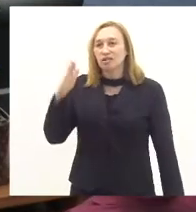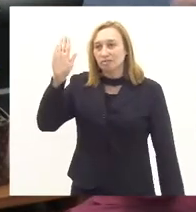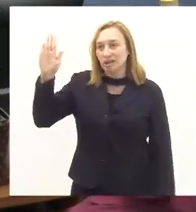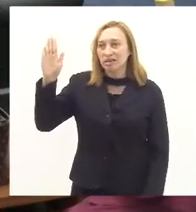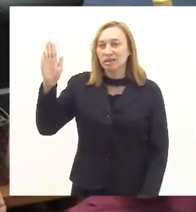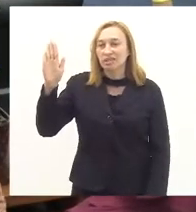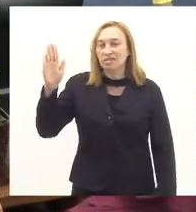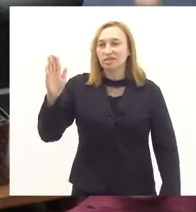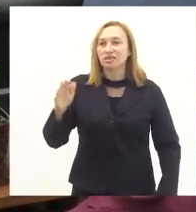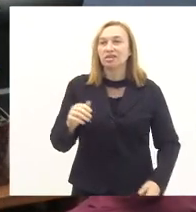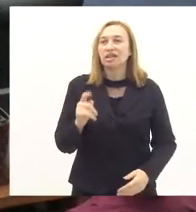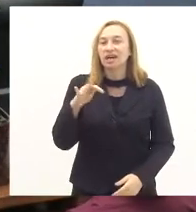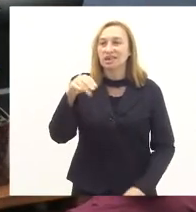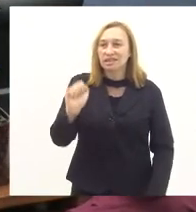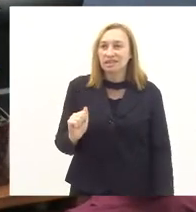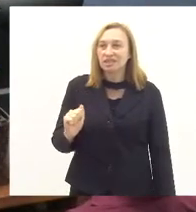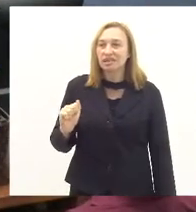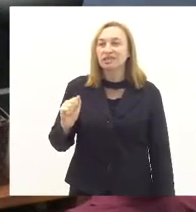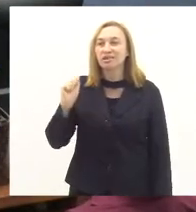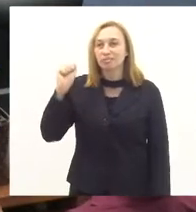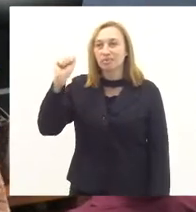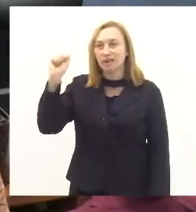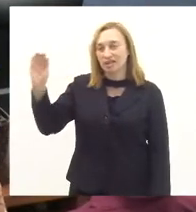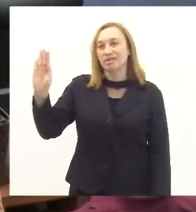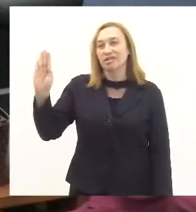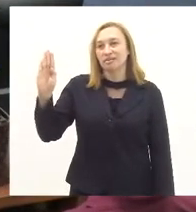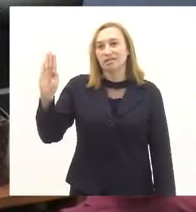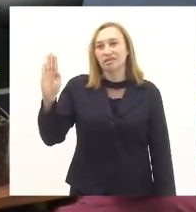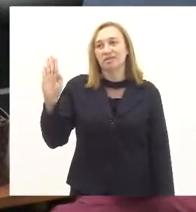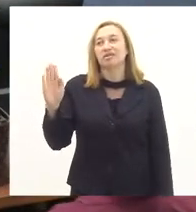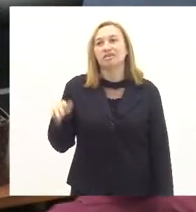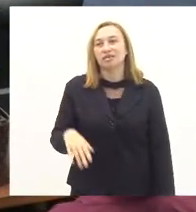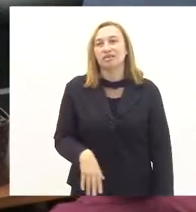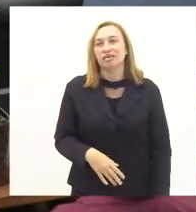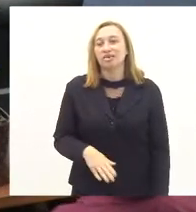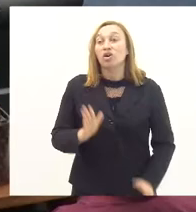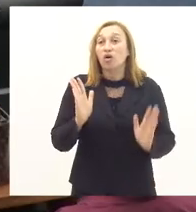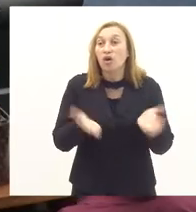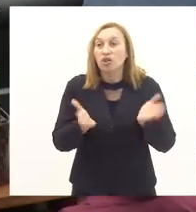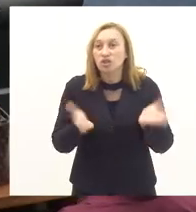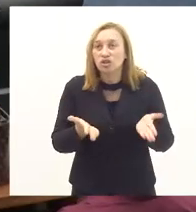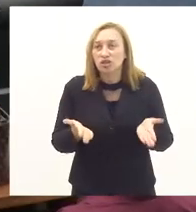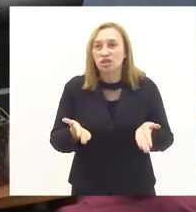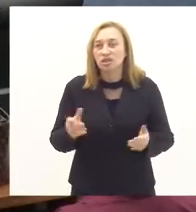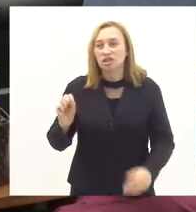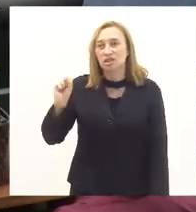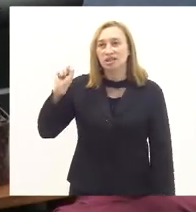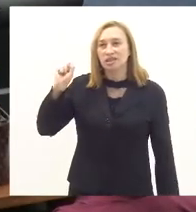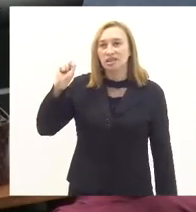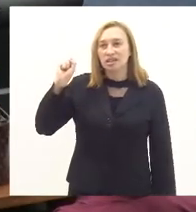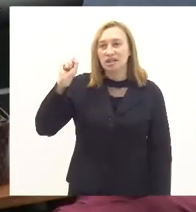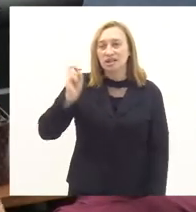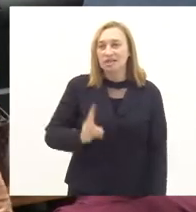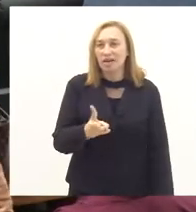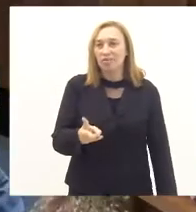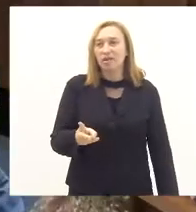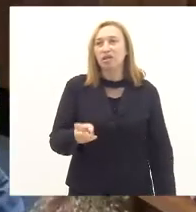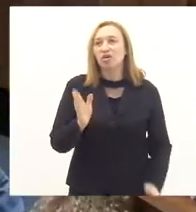Alessandra Ramos. Presente. Alessandra Ramos. Presente. hoje, e sempre. Hoje,